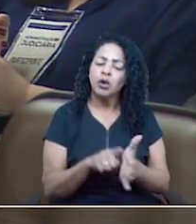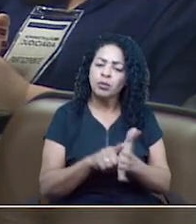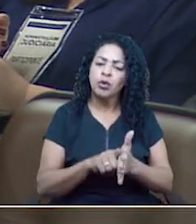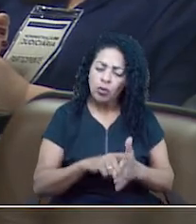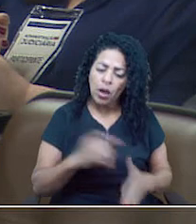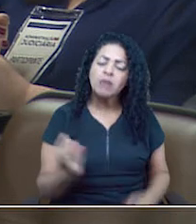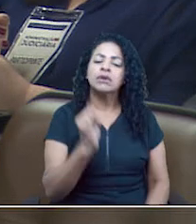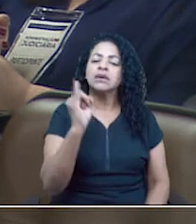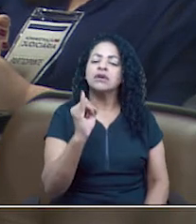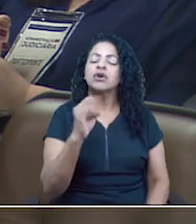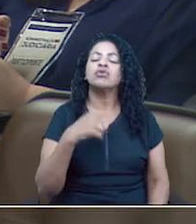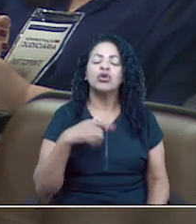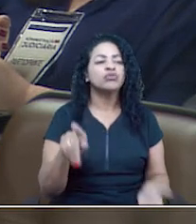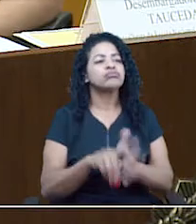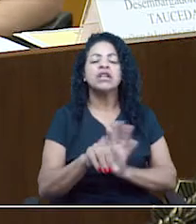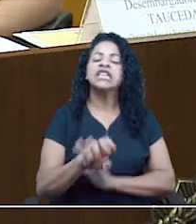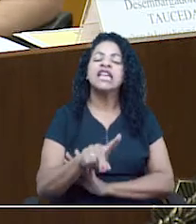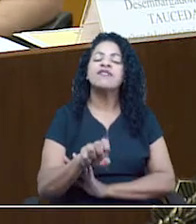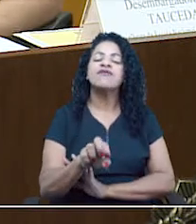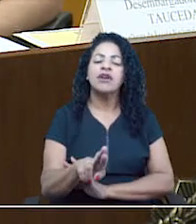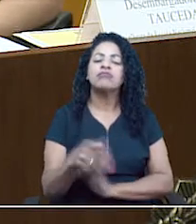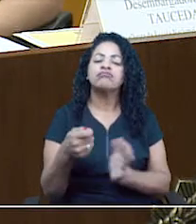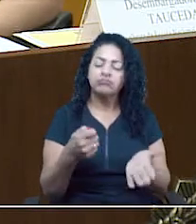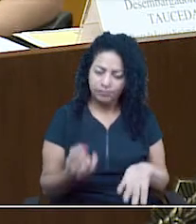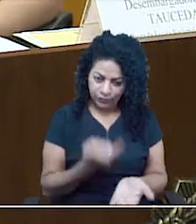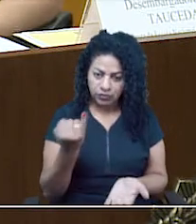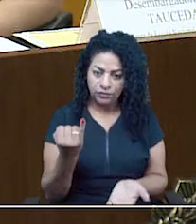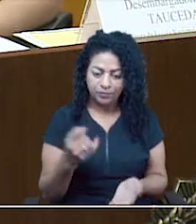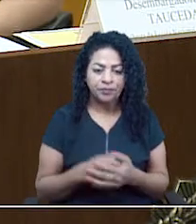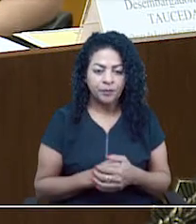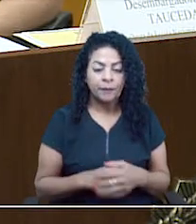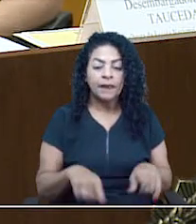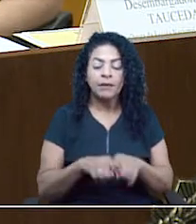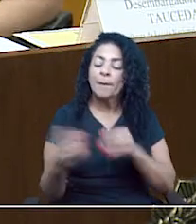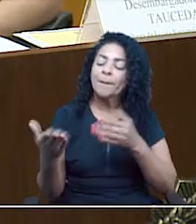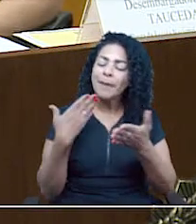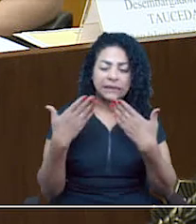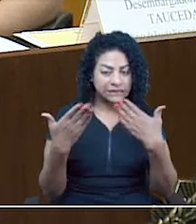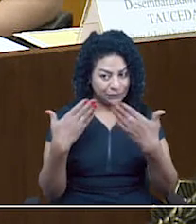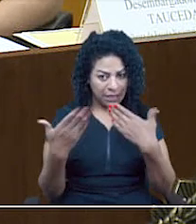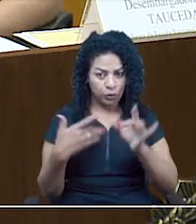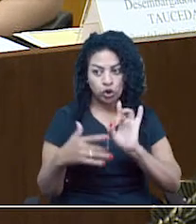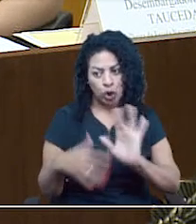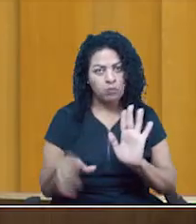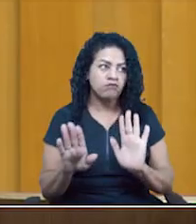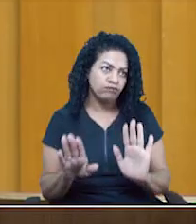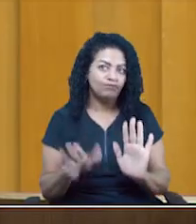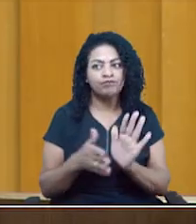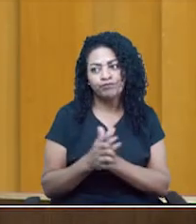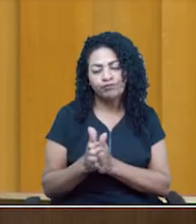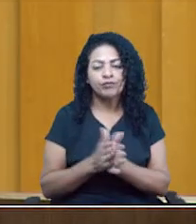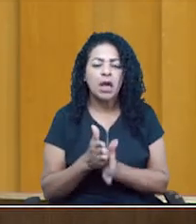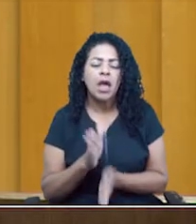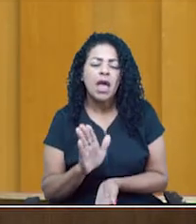Mas gostaríamos mais de um bate-papo do que propriamente uma palestra, uma discussão, um